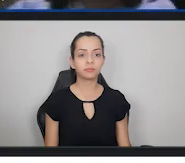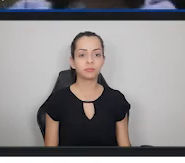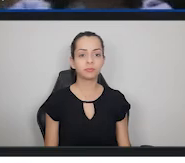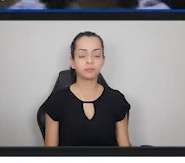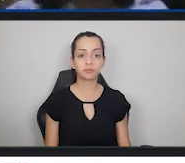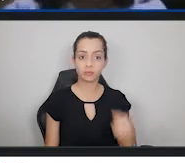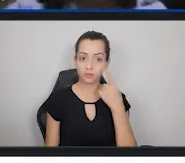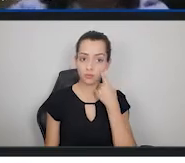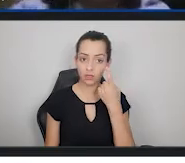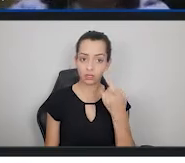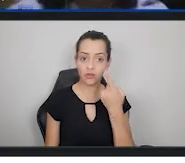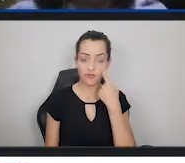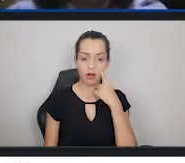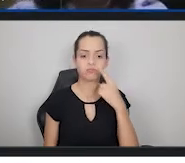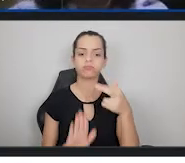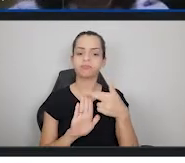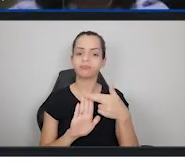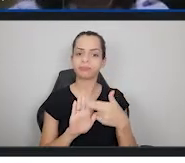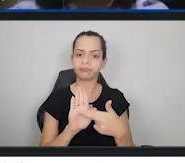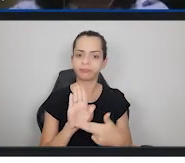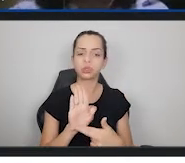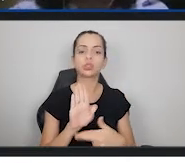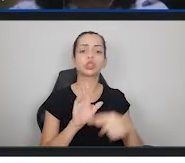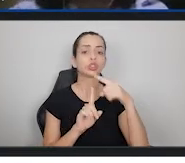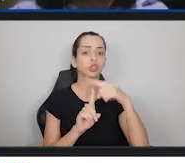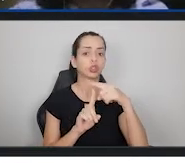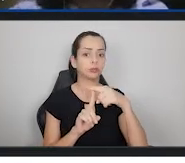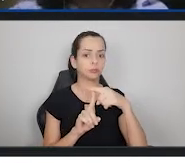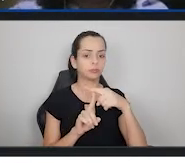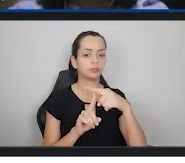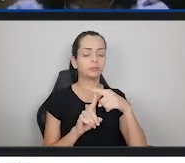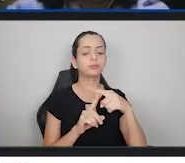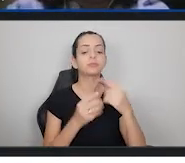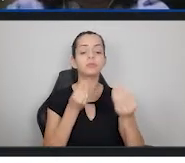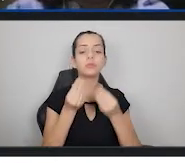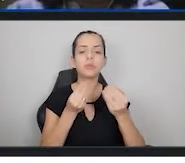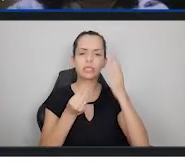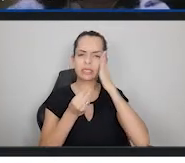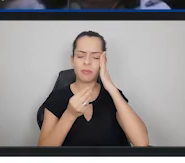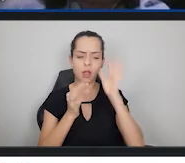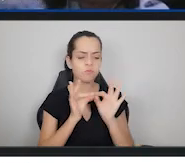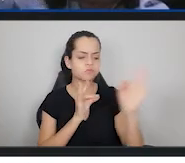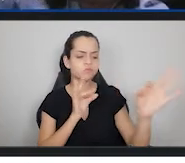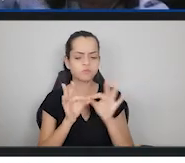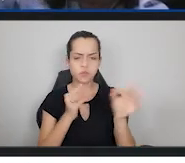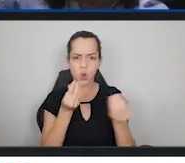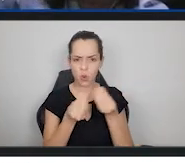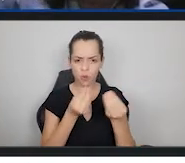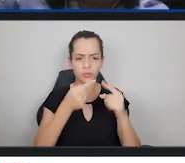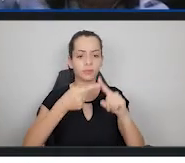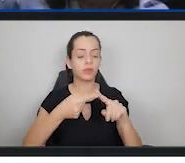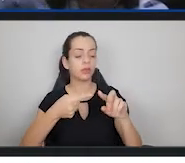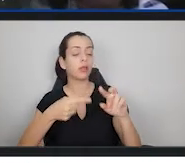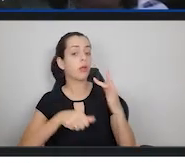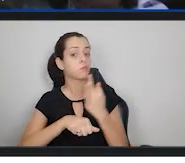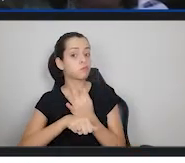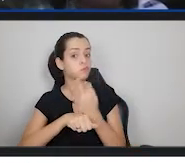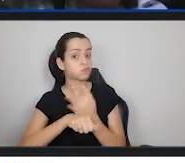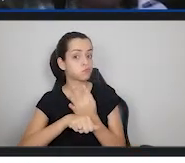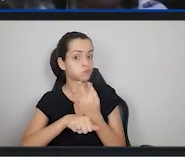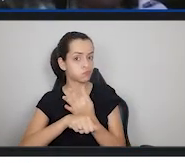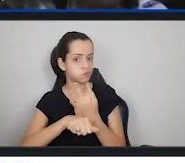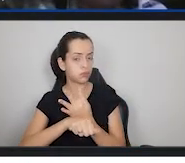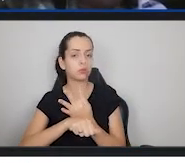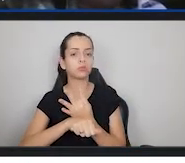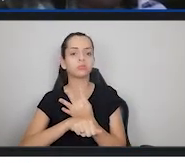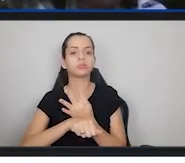Bom, parâmetros de linha. O que nós temos aqui de parâmetros de linha? É interessante a gente observar alguns